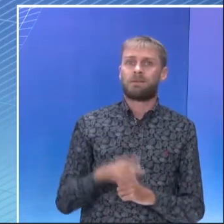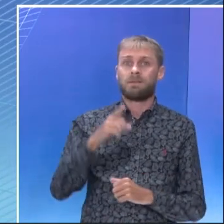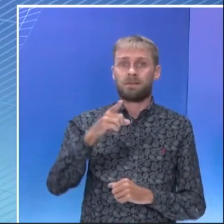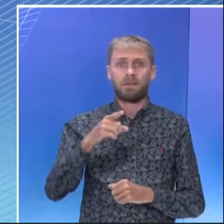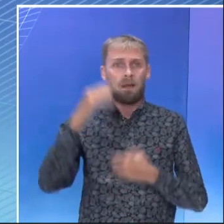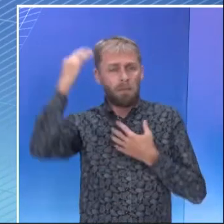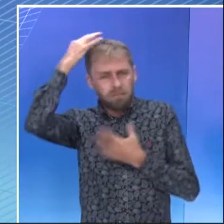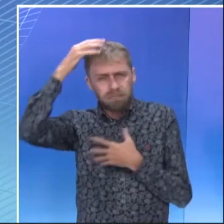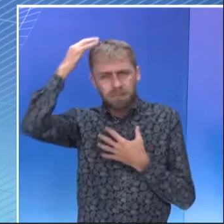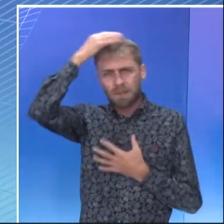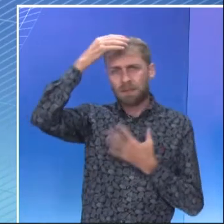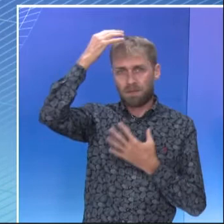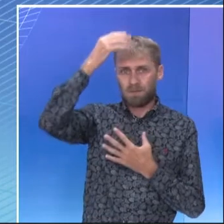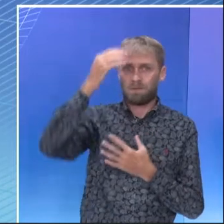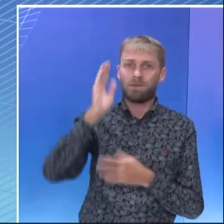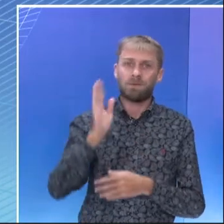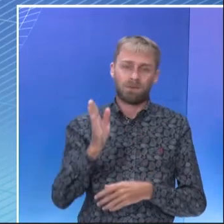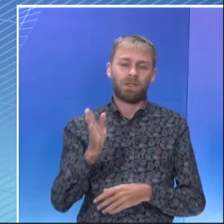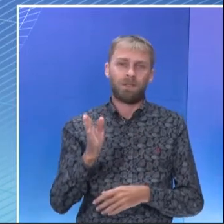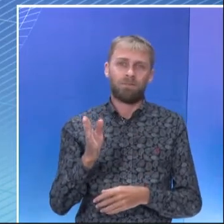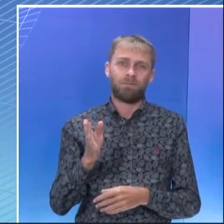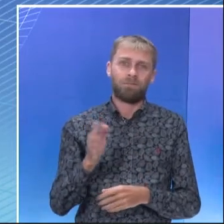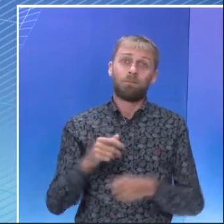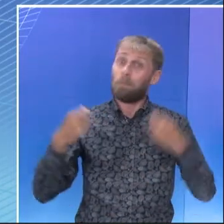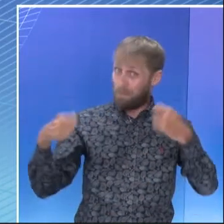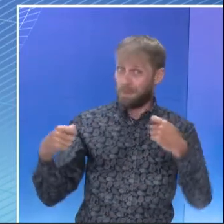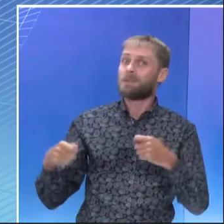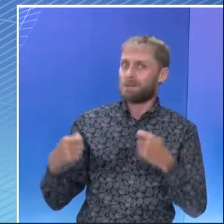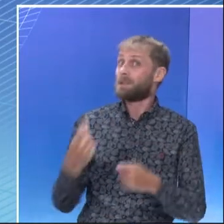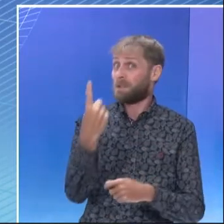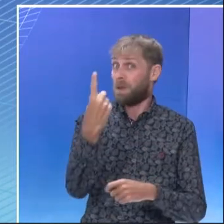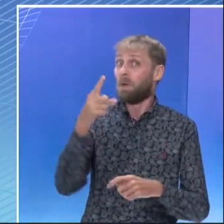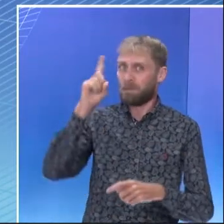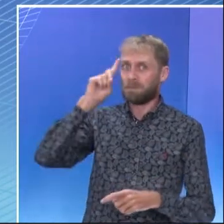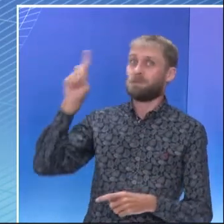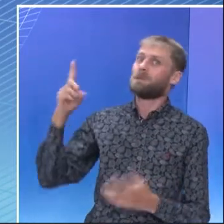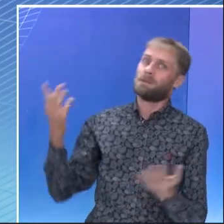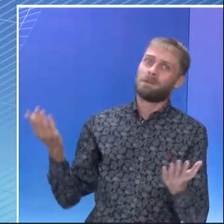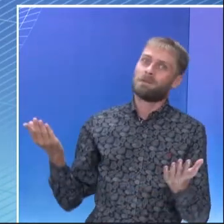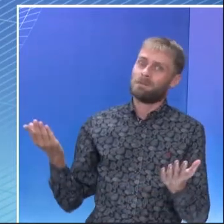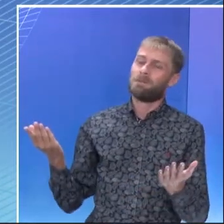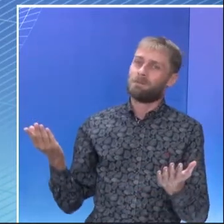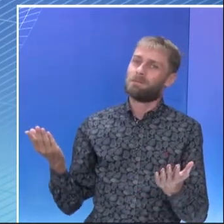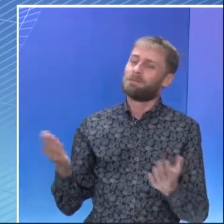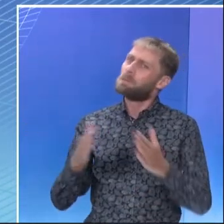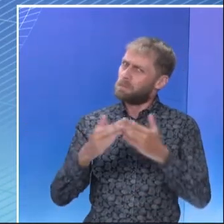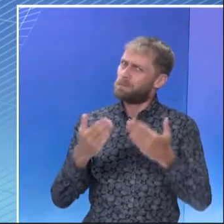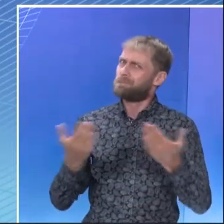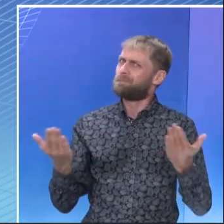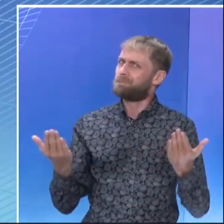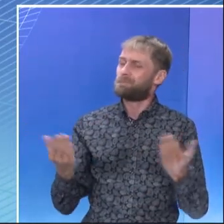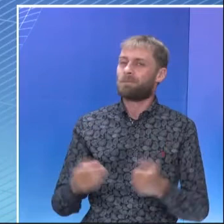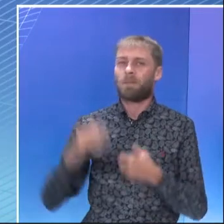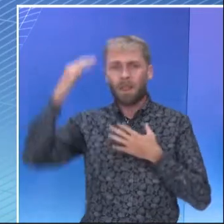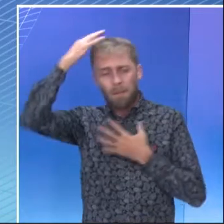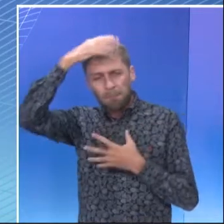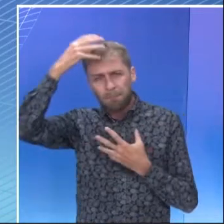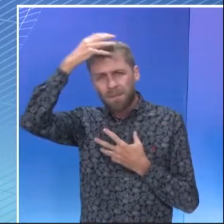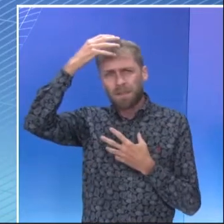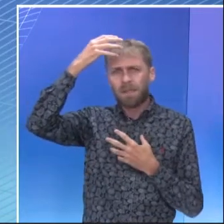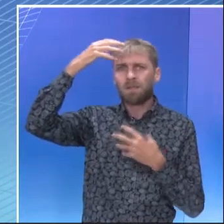Né? Todo mundo take a shower uma vez por dia, no mínimo, né, gente? Por favor. Então, shower vem o quê? De